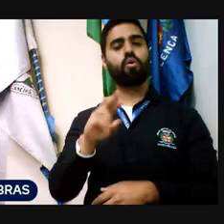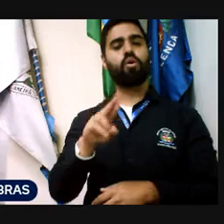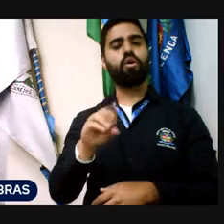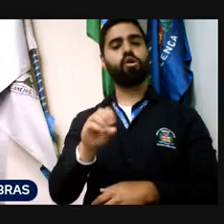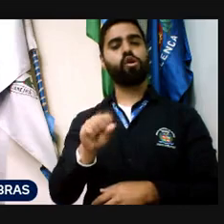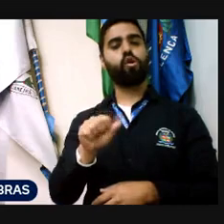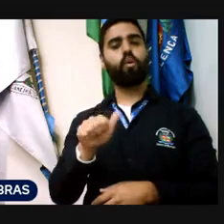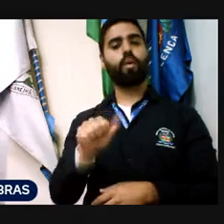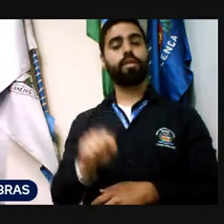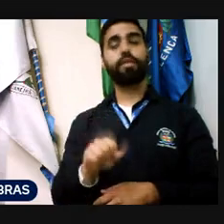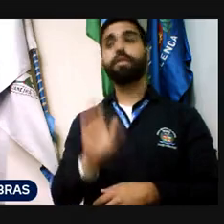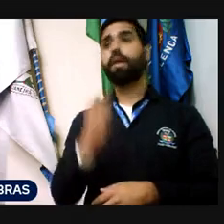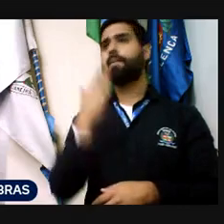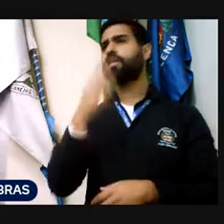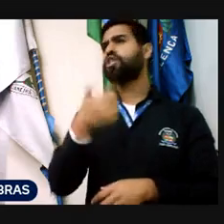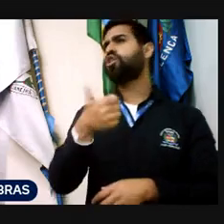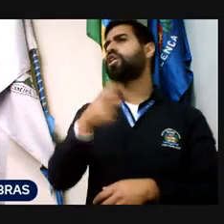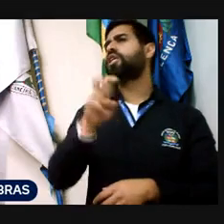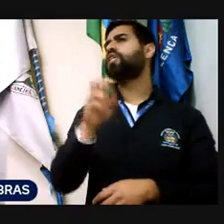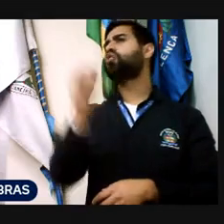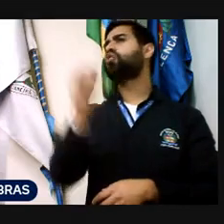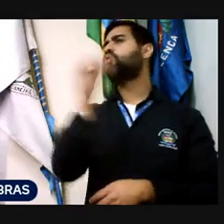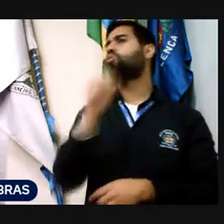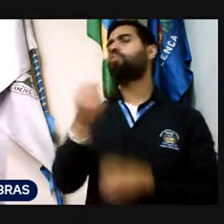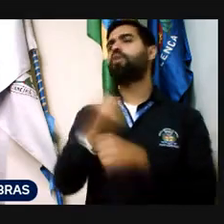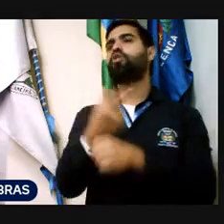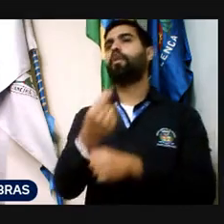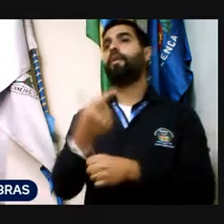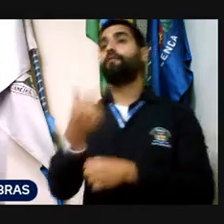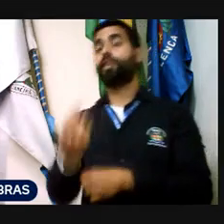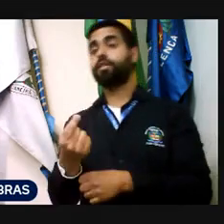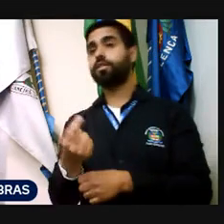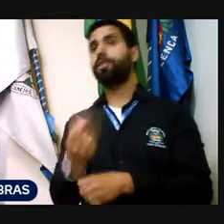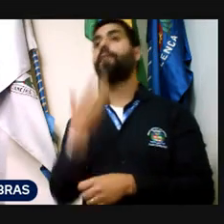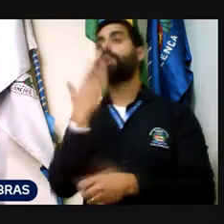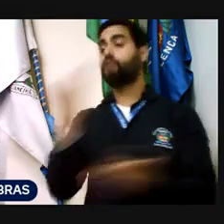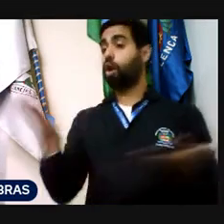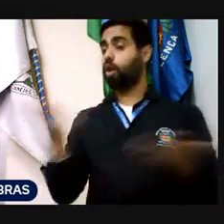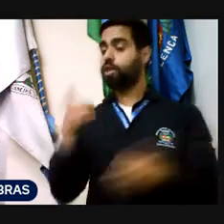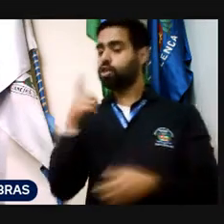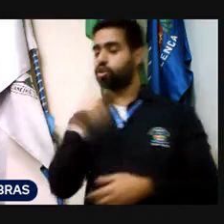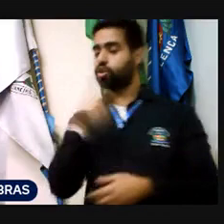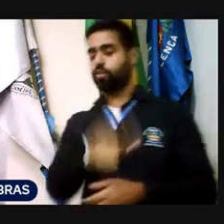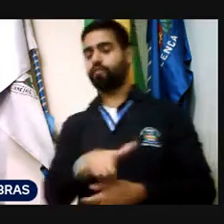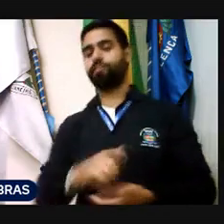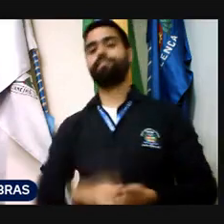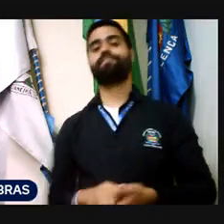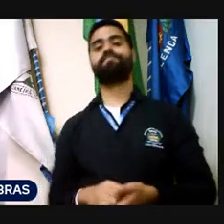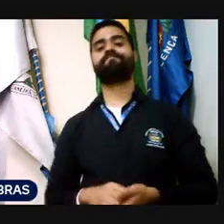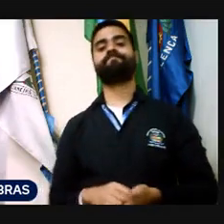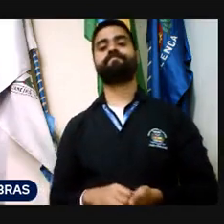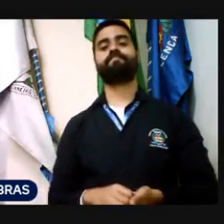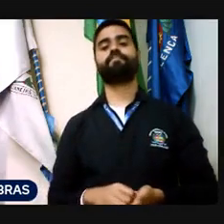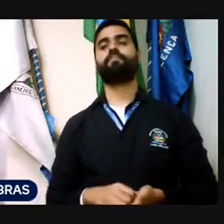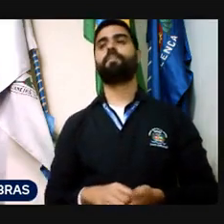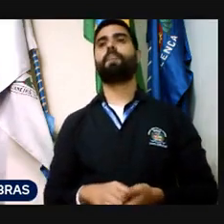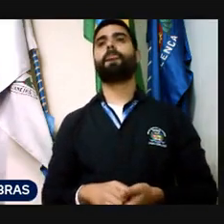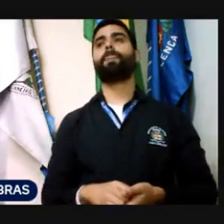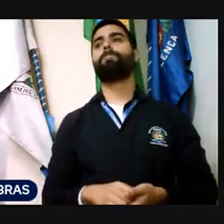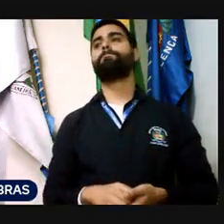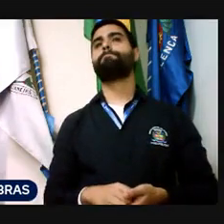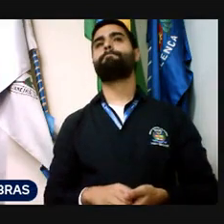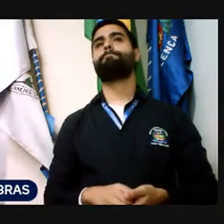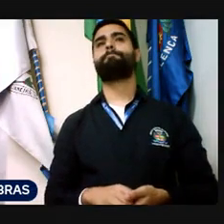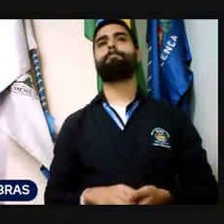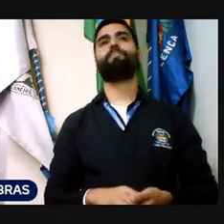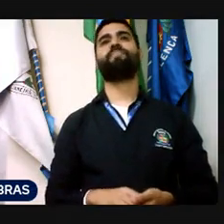solicitada anteriormente, em 15 de outubro de 2020, e reiterada neste momento. Desta forma, reiterando para ter agido em consideração,